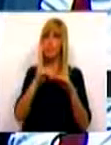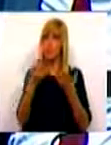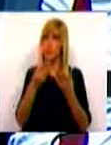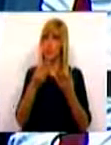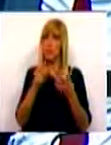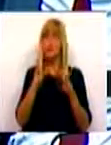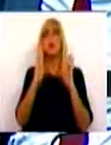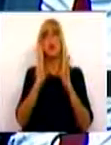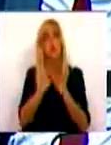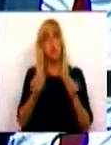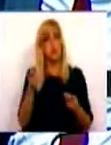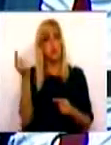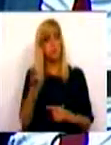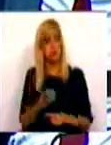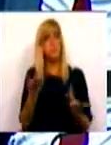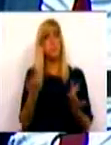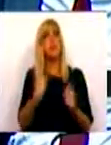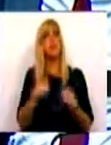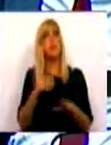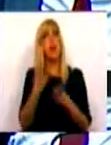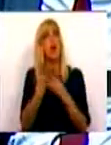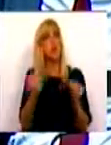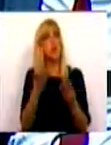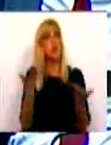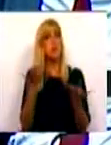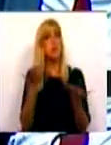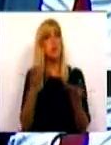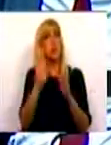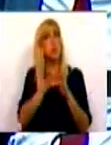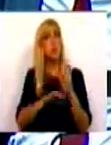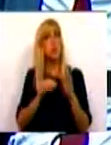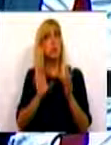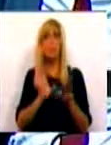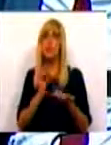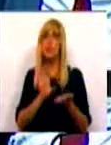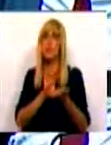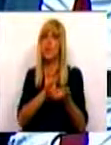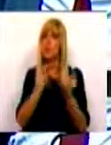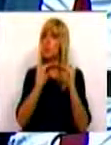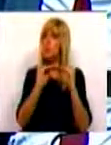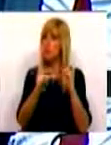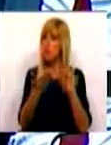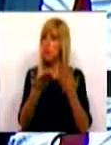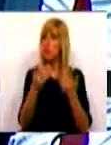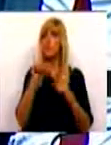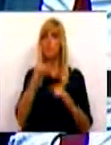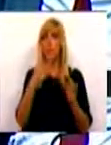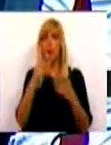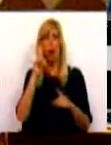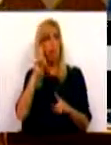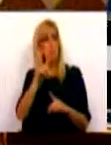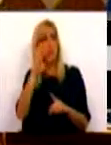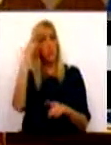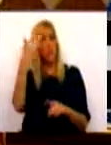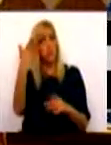que ser resolvidos. Mas eles têm que ser resolvidos com condições financeiras sustentáveis e com uma perspectiva de